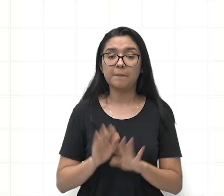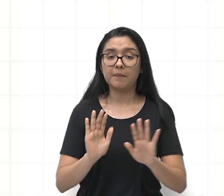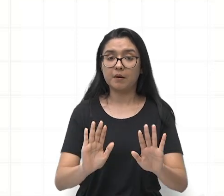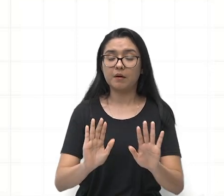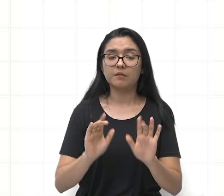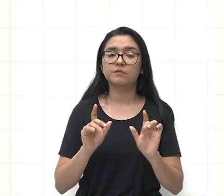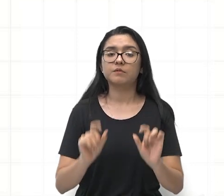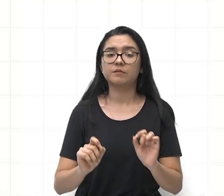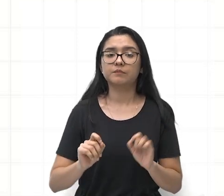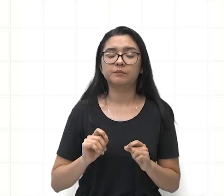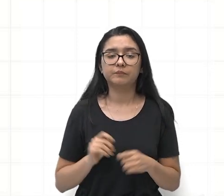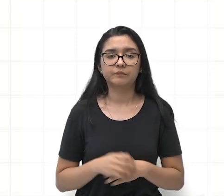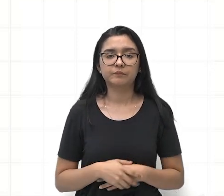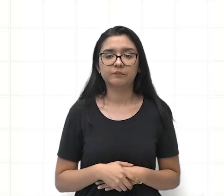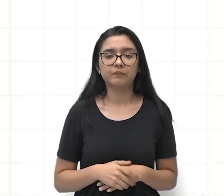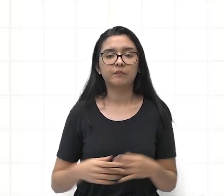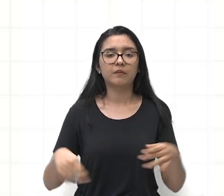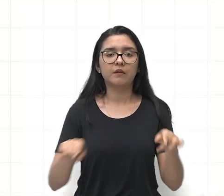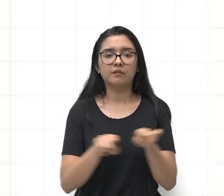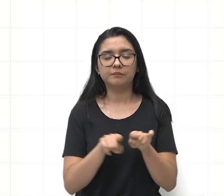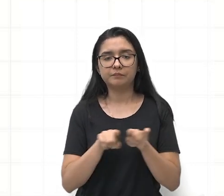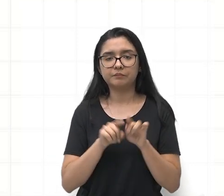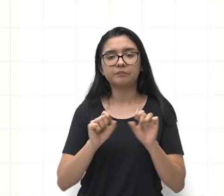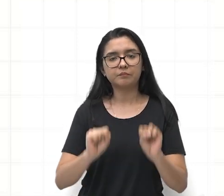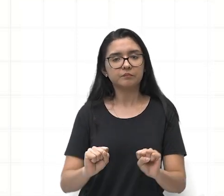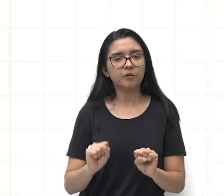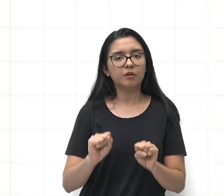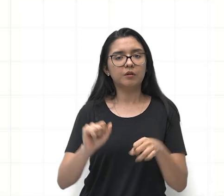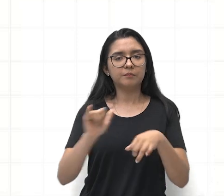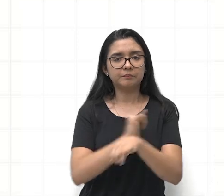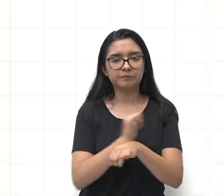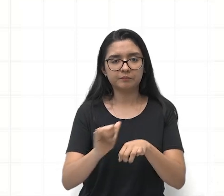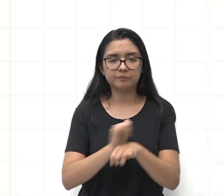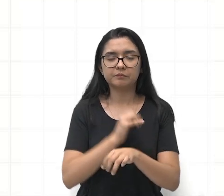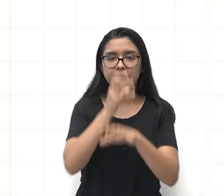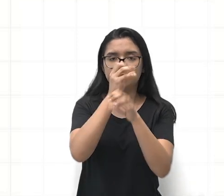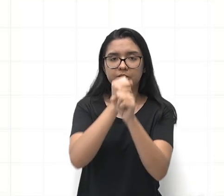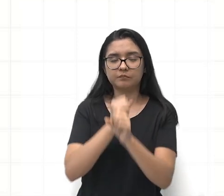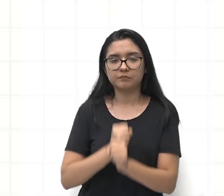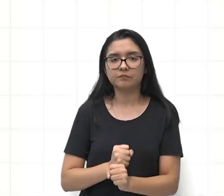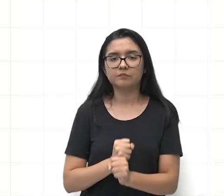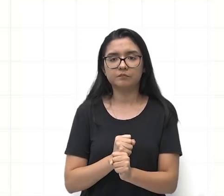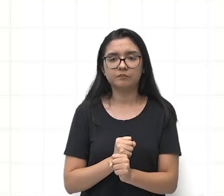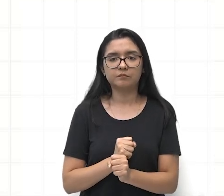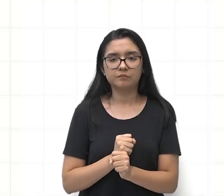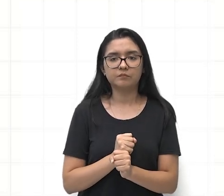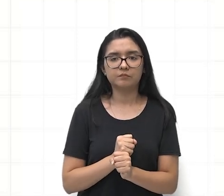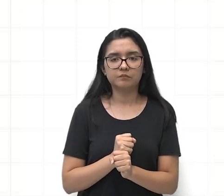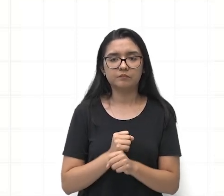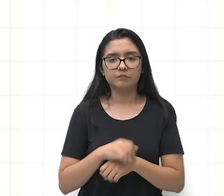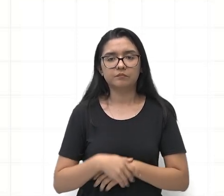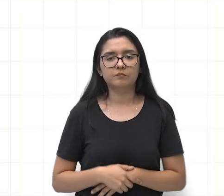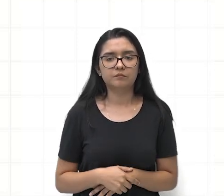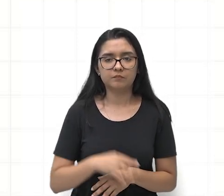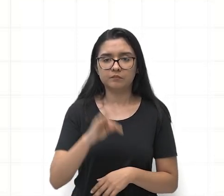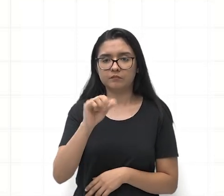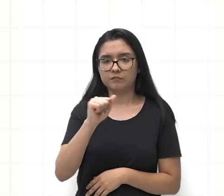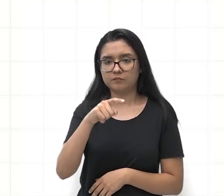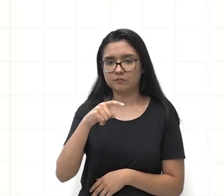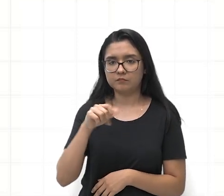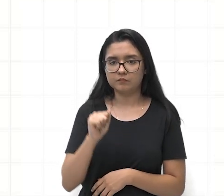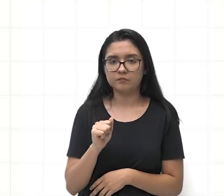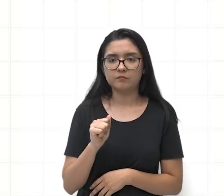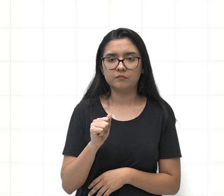Porém, né, nós também podemos calcular a taxa percentual de